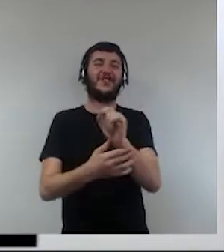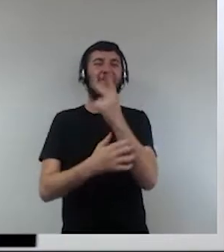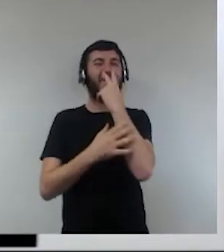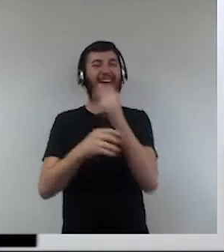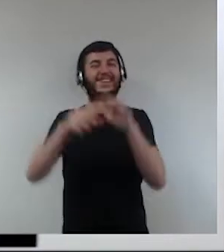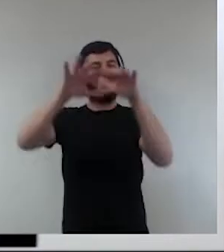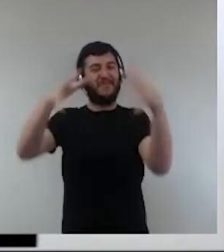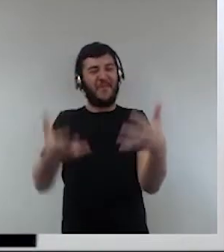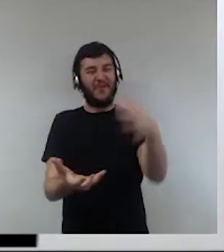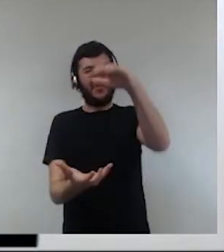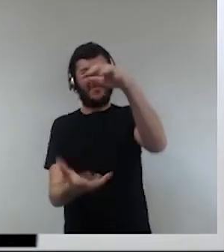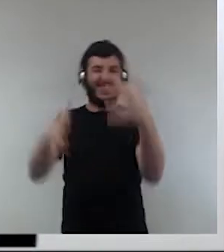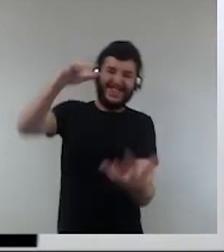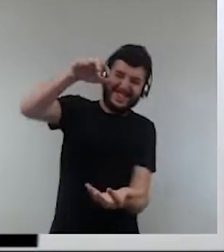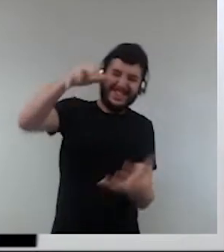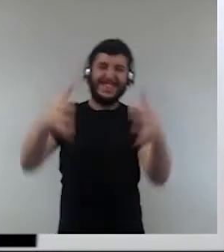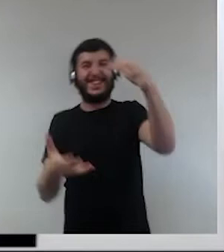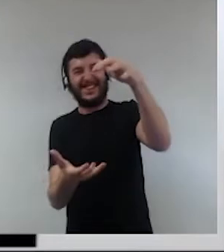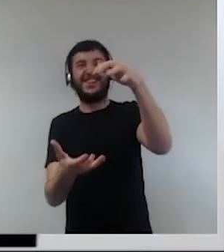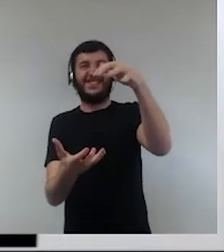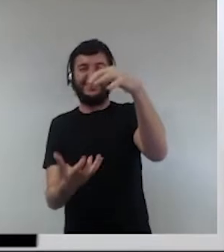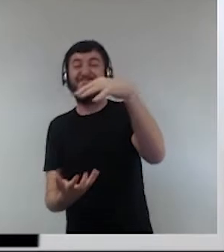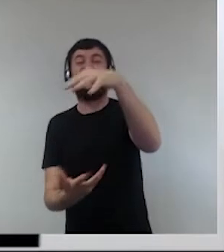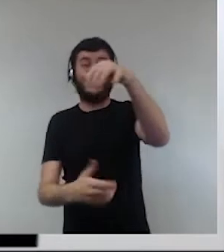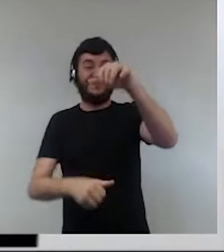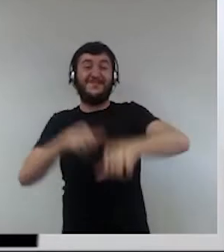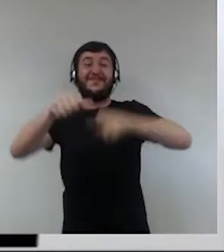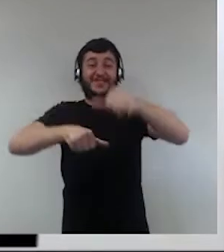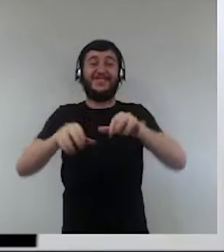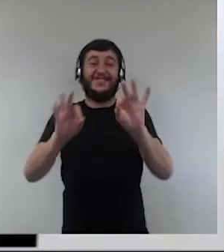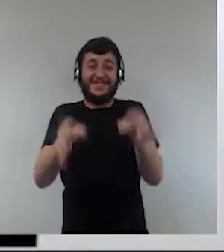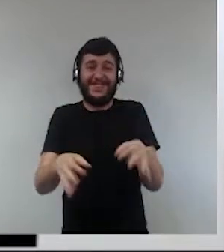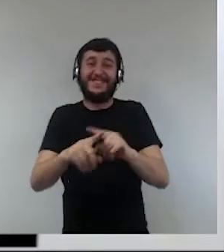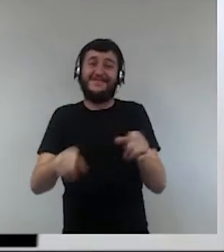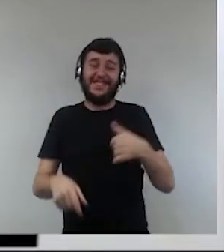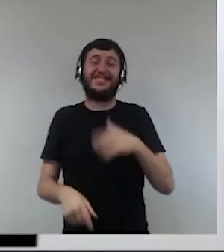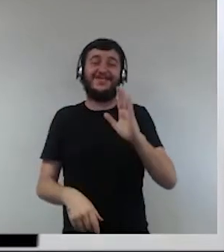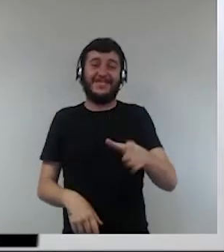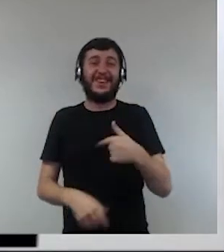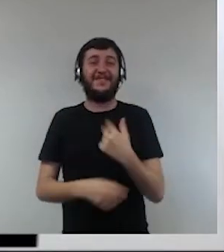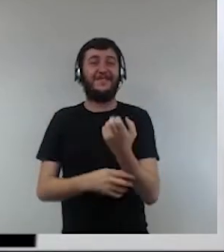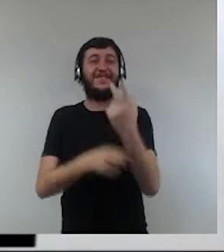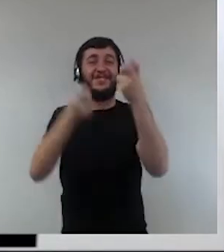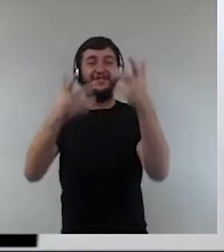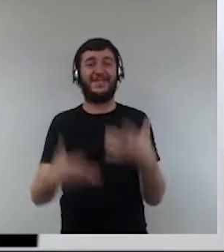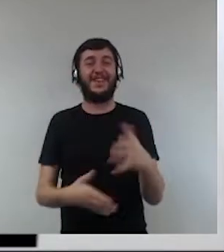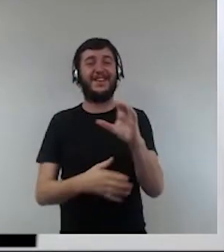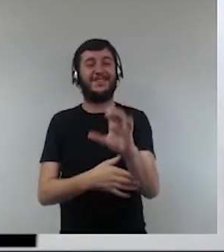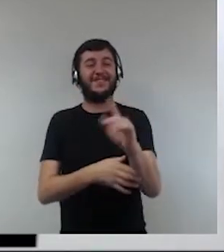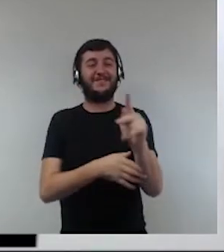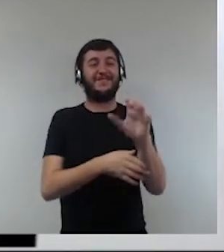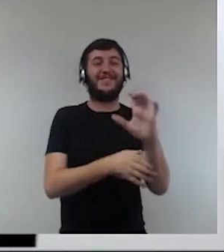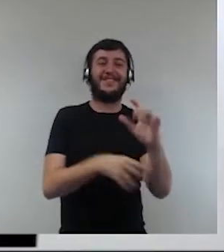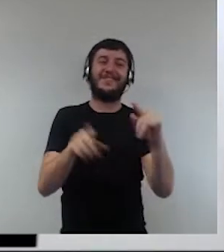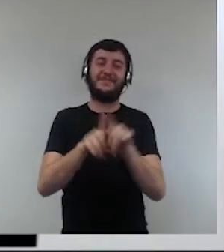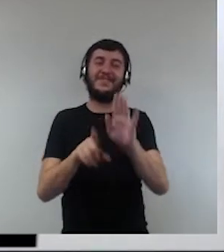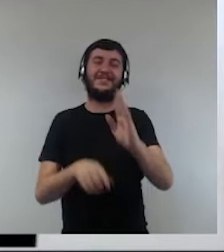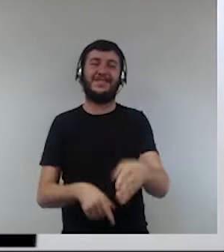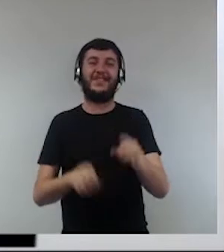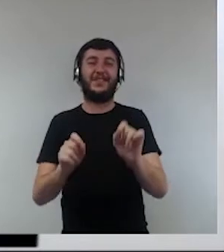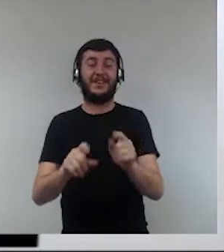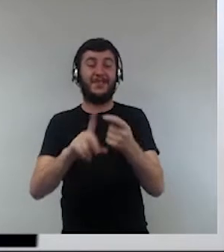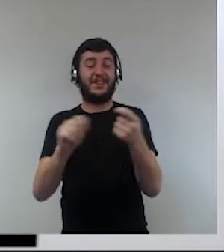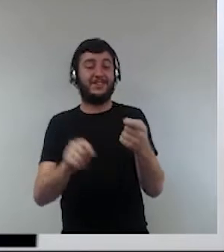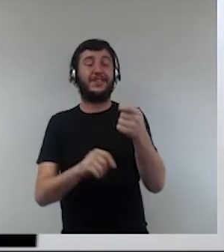cabeça. Eu começo pelo Código de Processo Civil, no seu artigo 508. Esse dispositivo é muito claro ao dizer